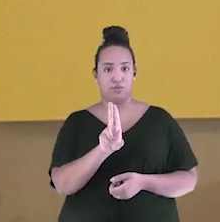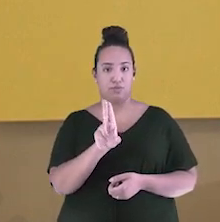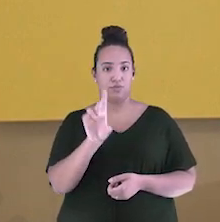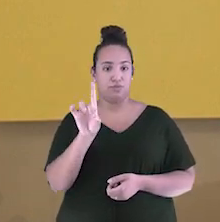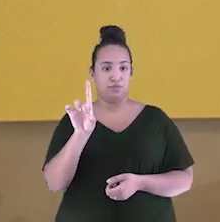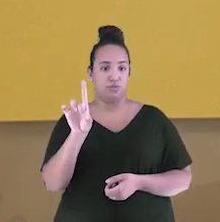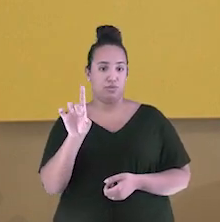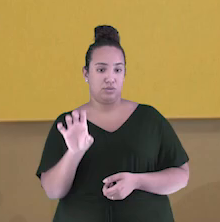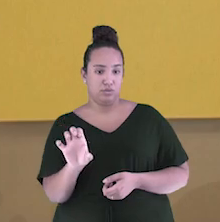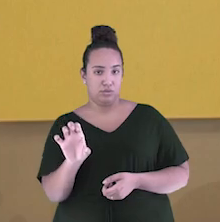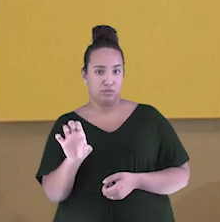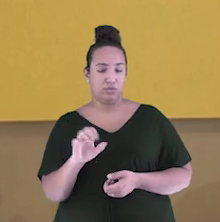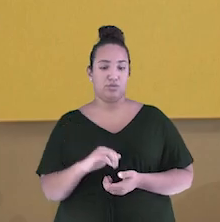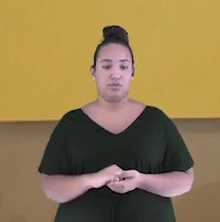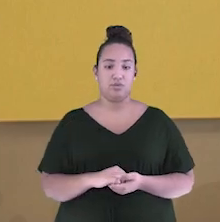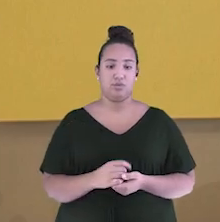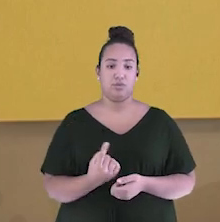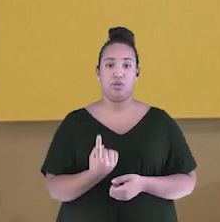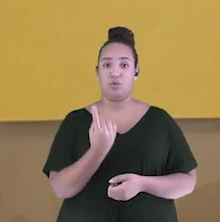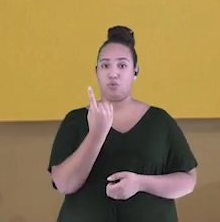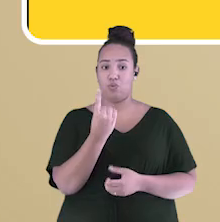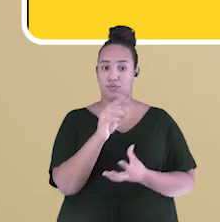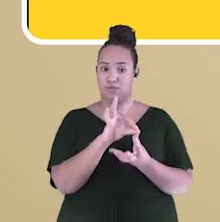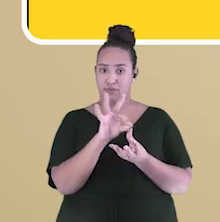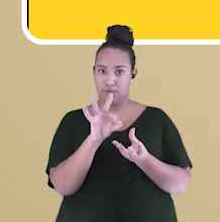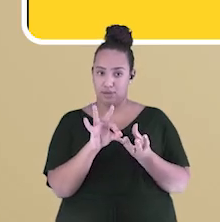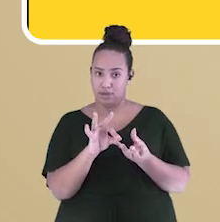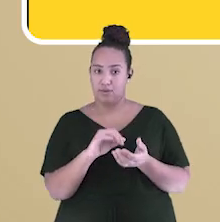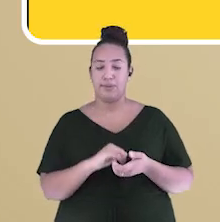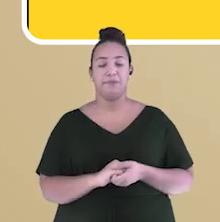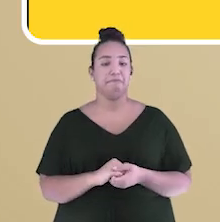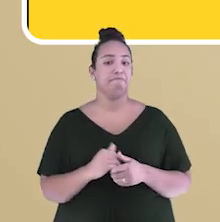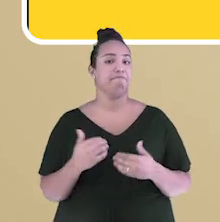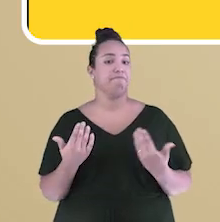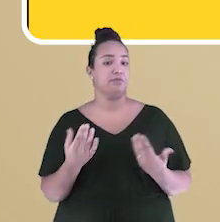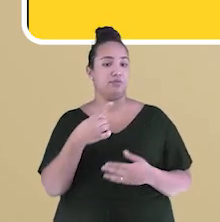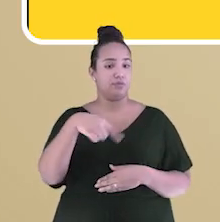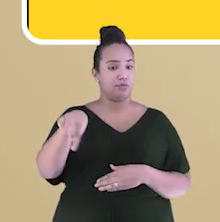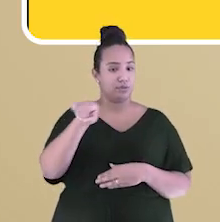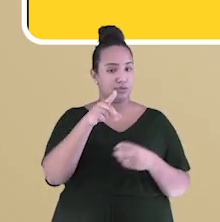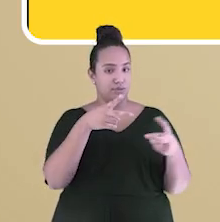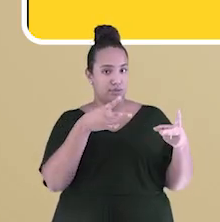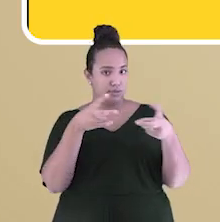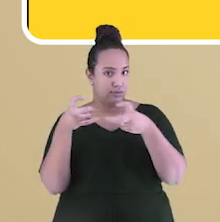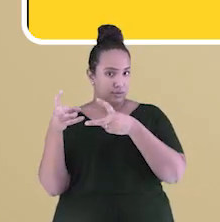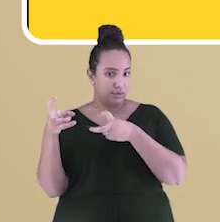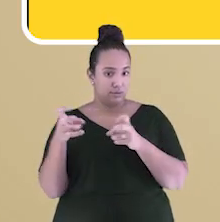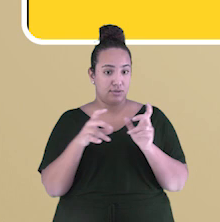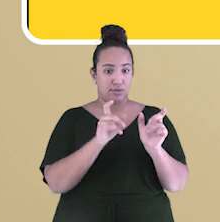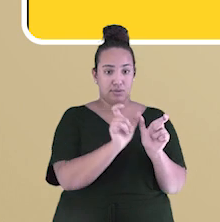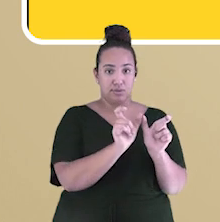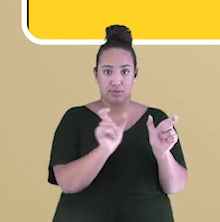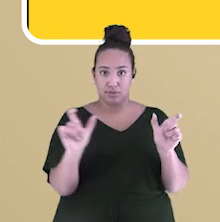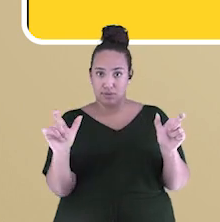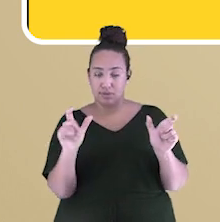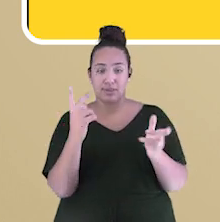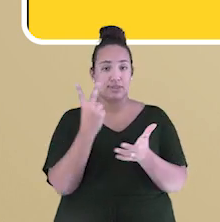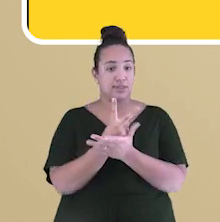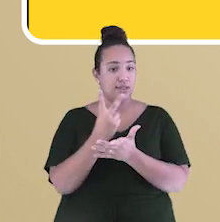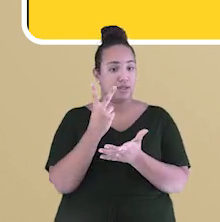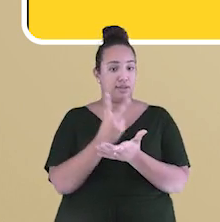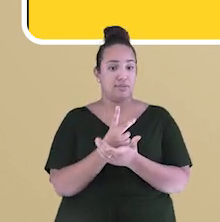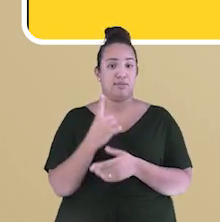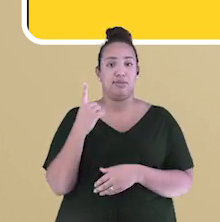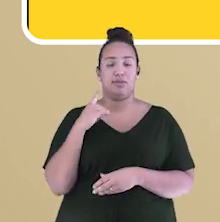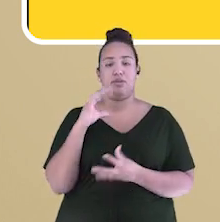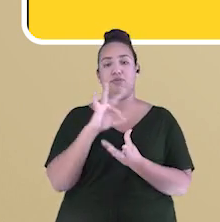Saúde. Nós temos uma vogal. Como você pode observar, o núcleo das sílabas é sempre uma